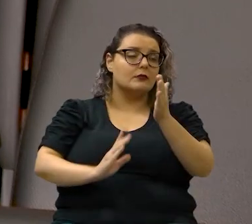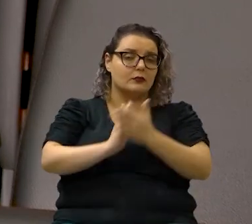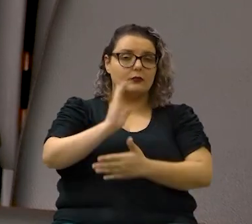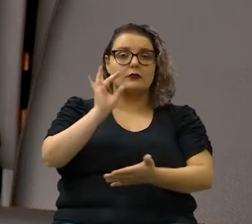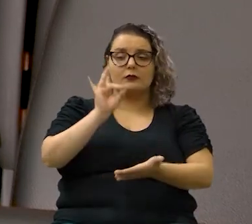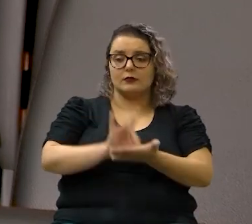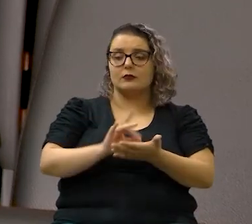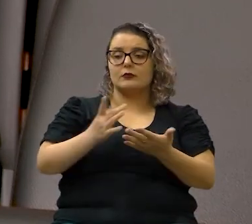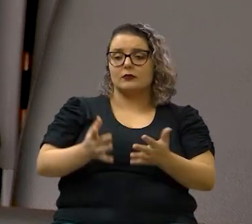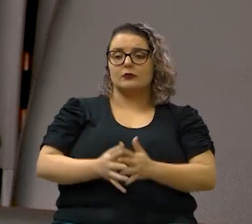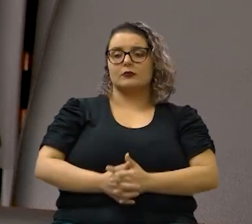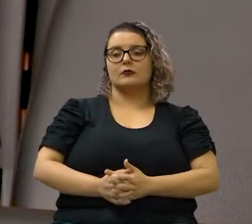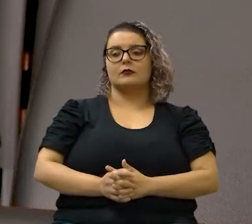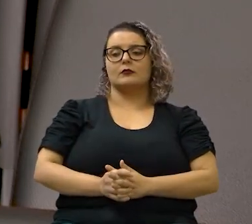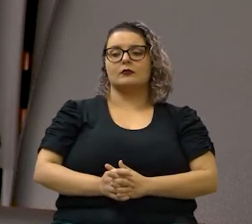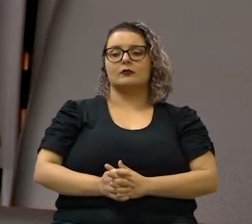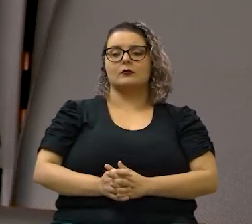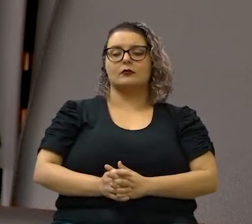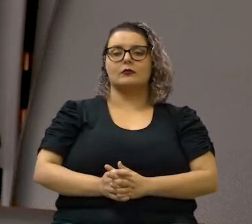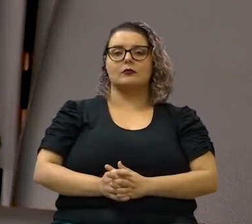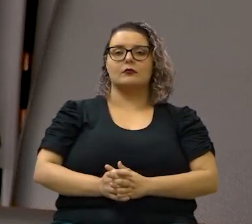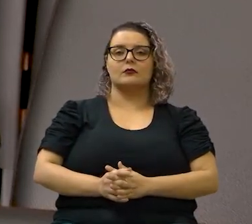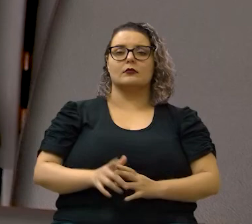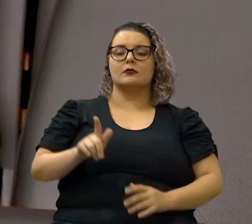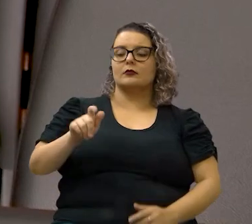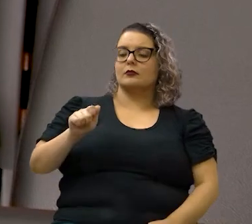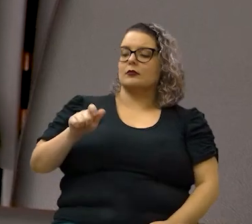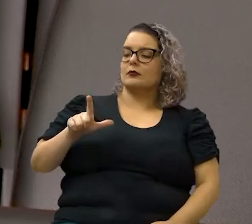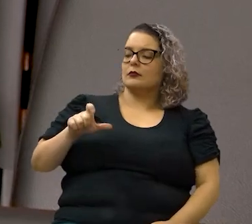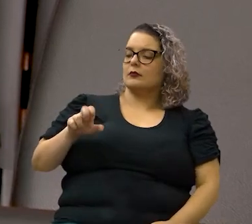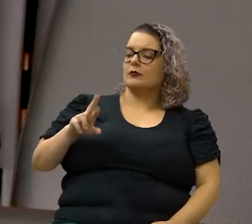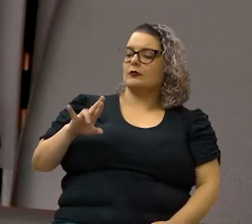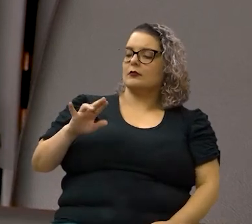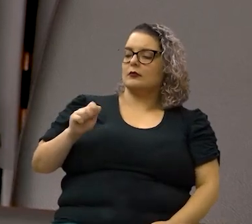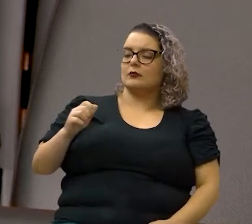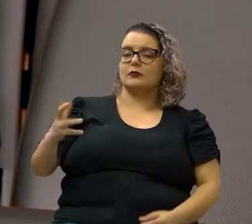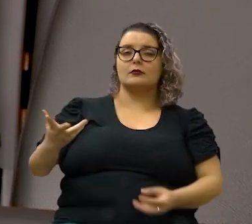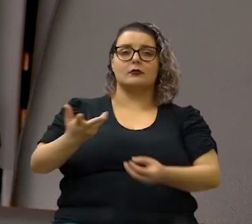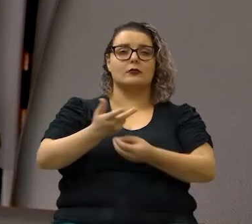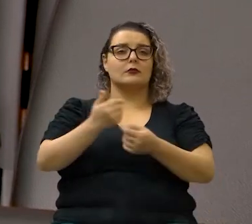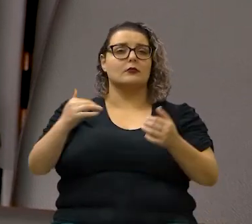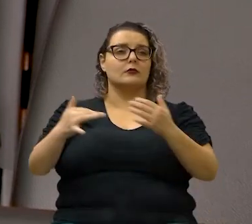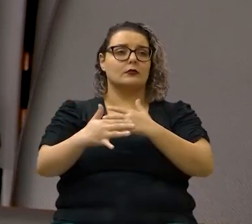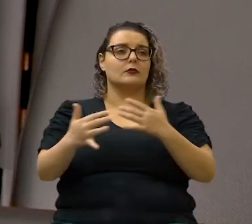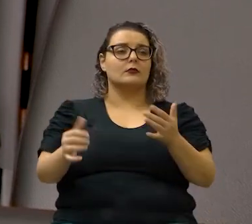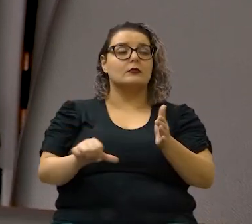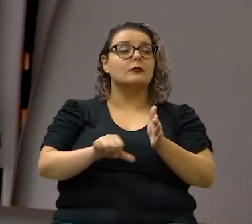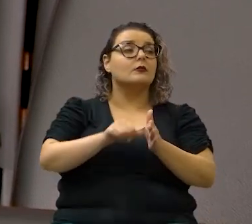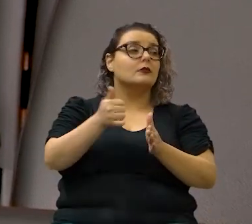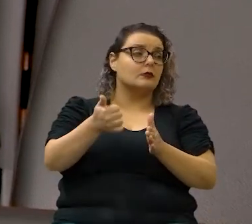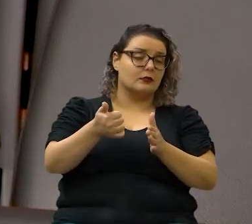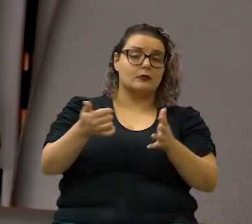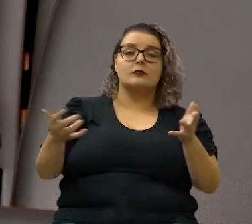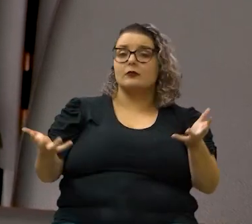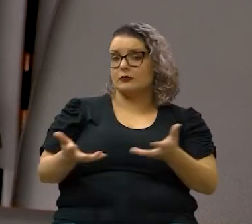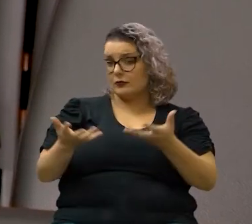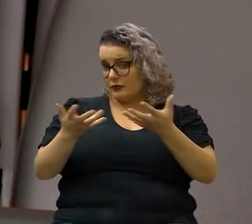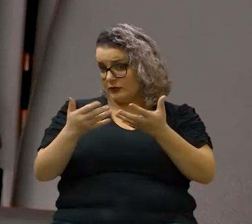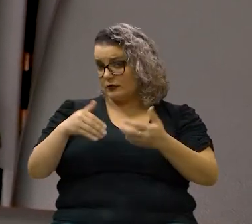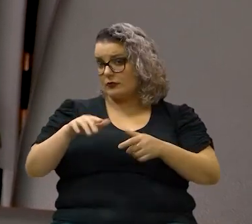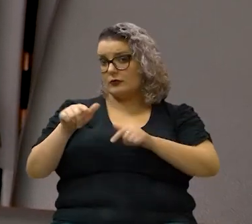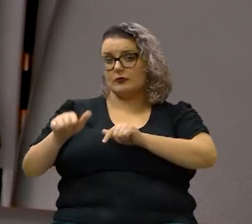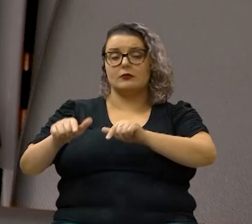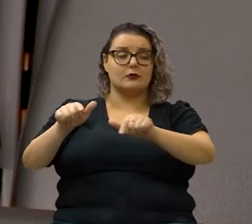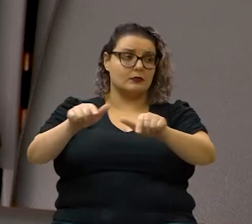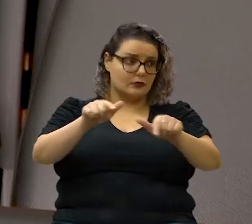lei. Na verdade, você cria a Galeria de Arte Urbana, que seria mais assim, primeiro você estimularia